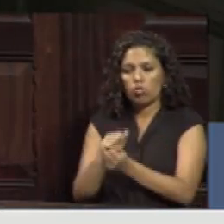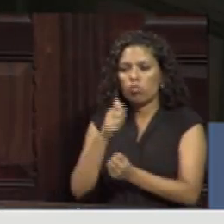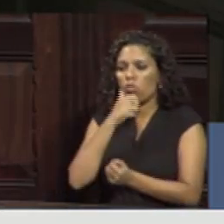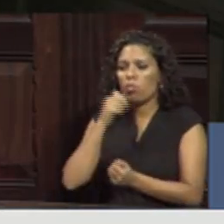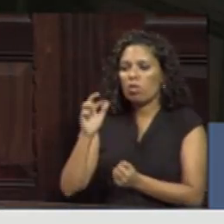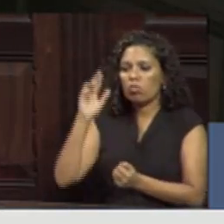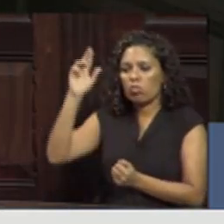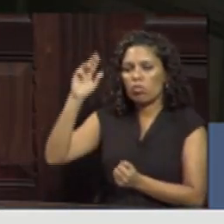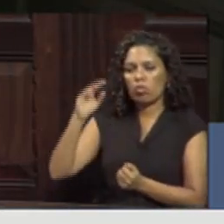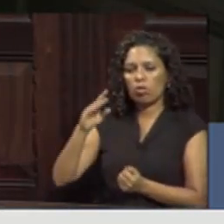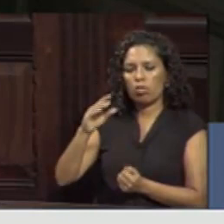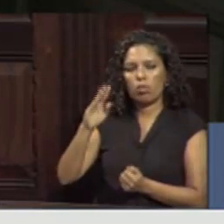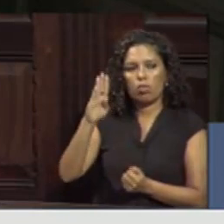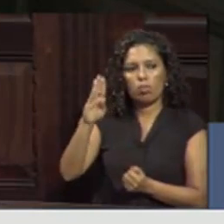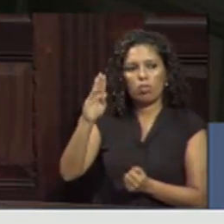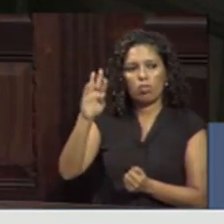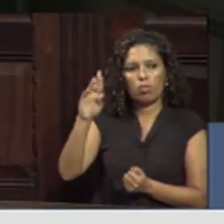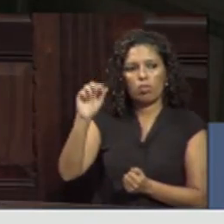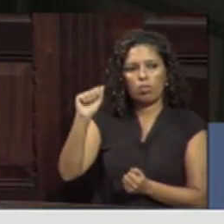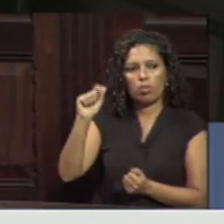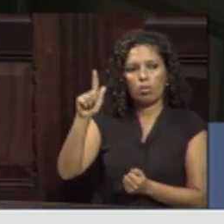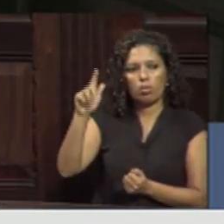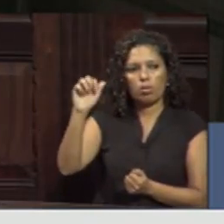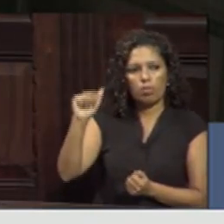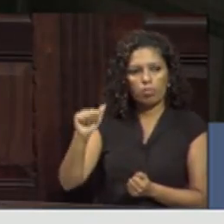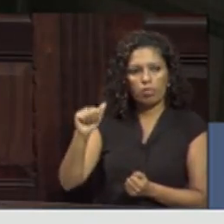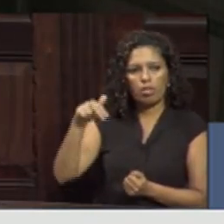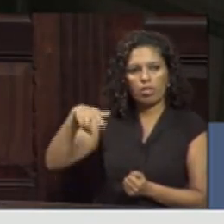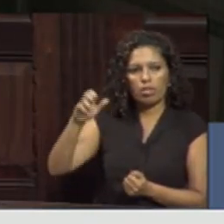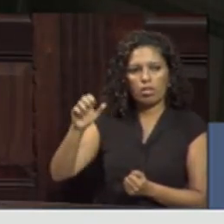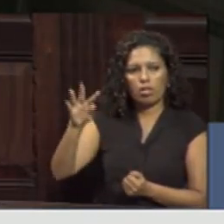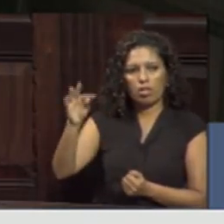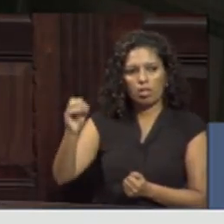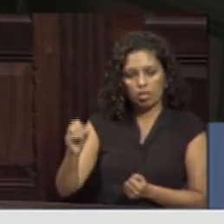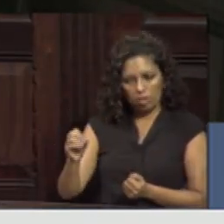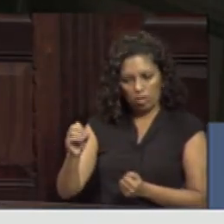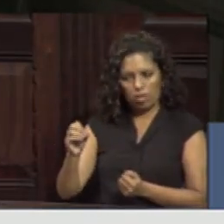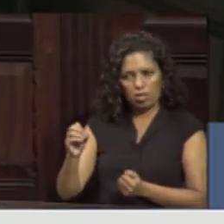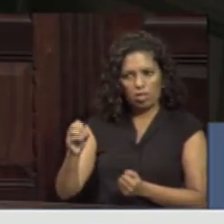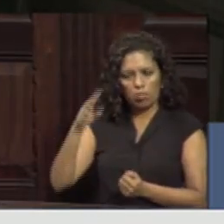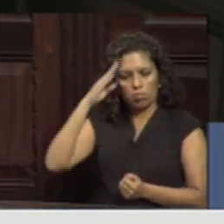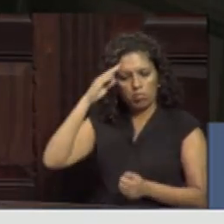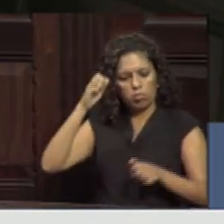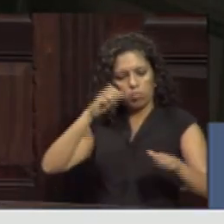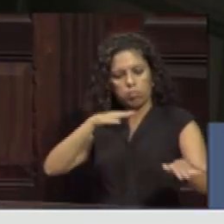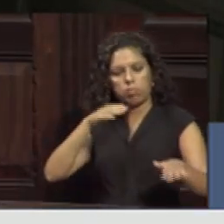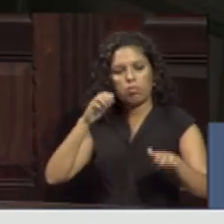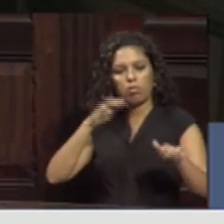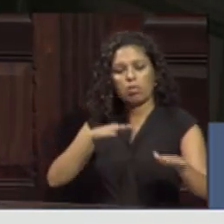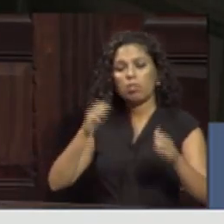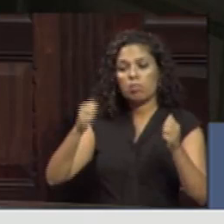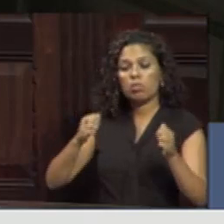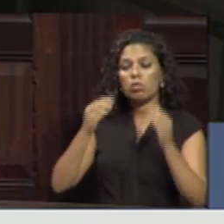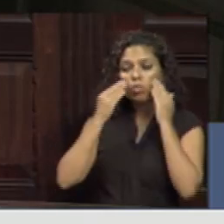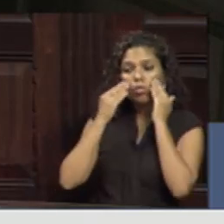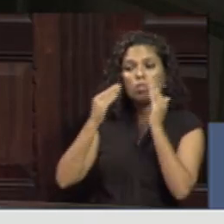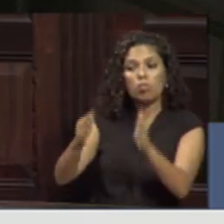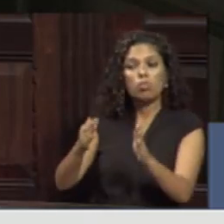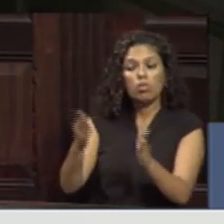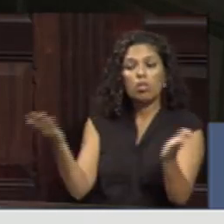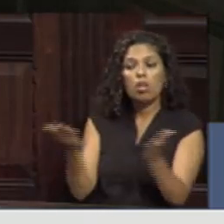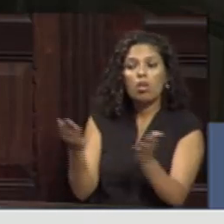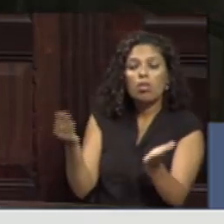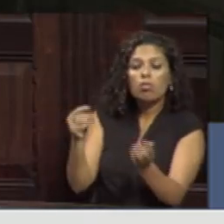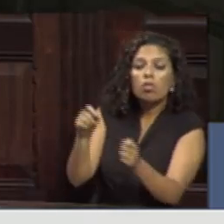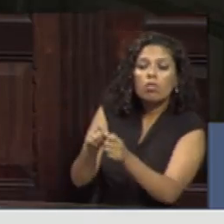venham a público de maneira categórica para informar que passos serão dados e como, de maneira cabal,